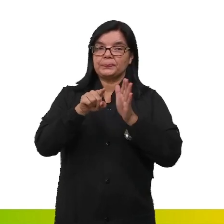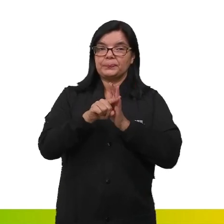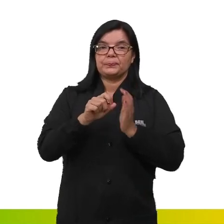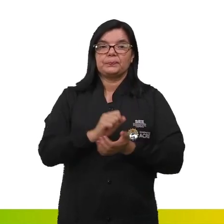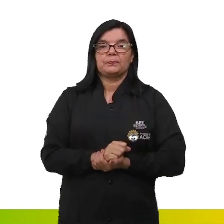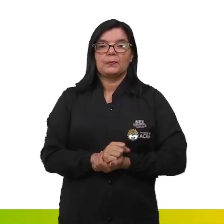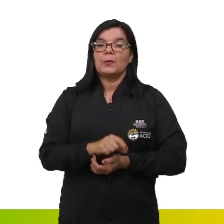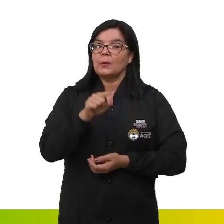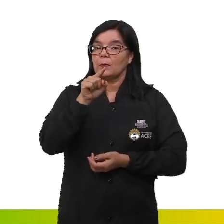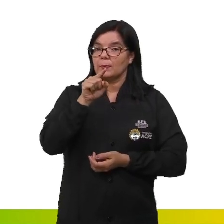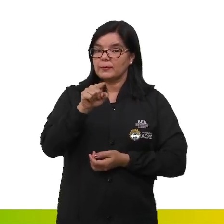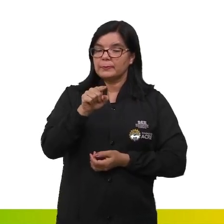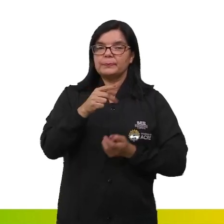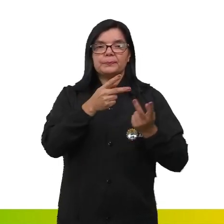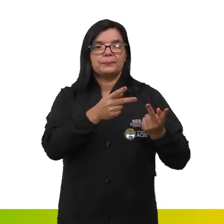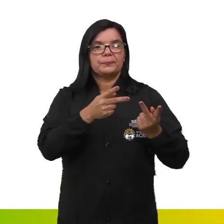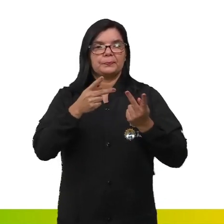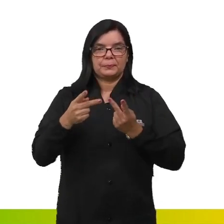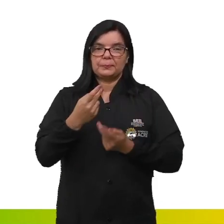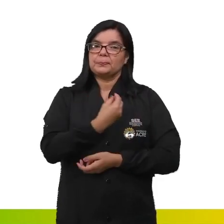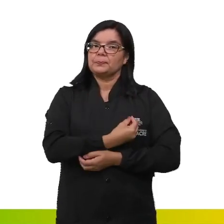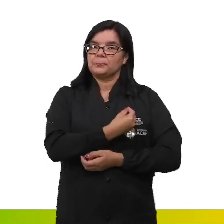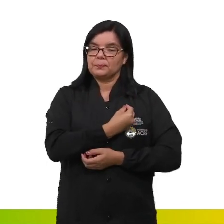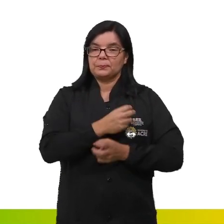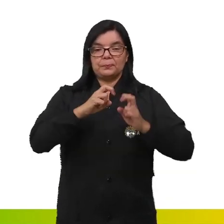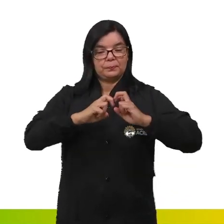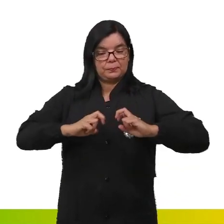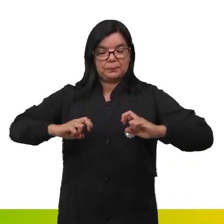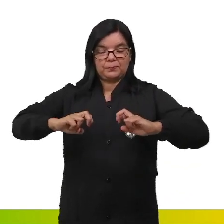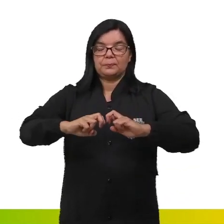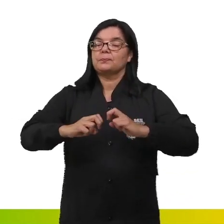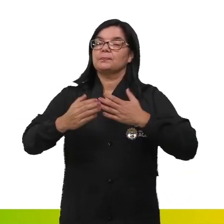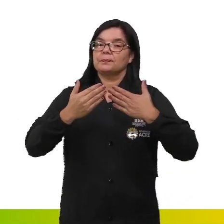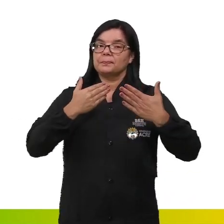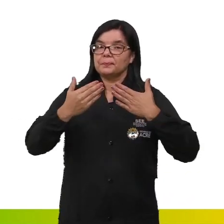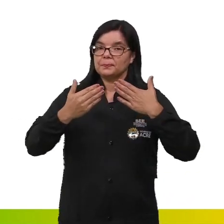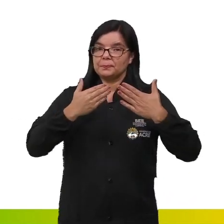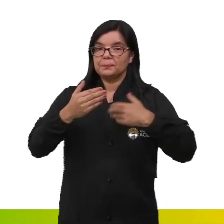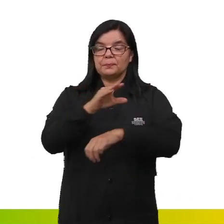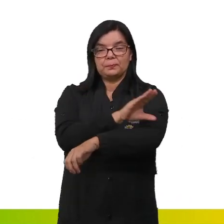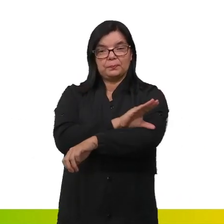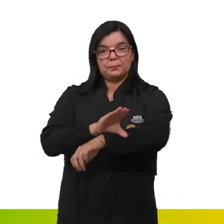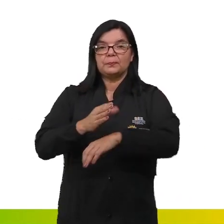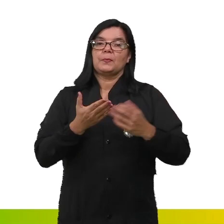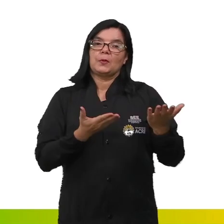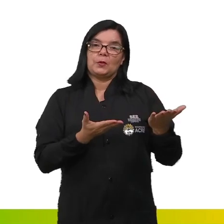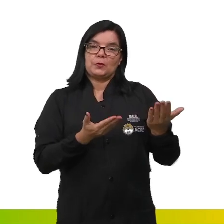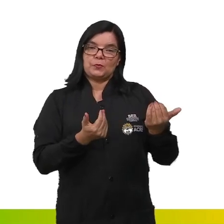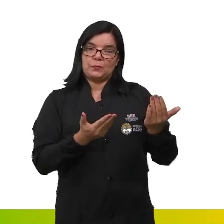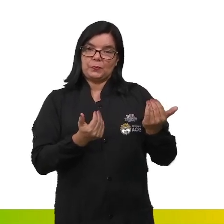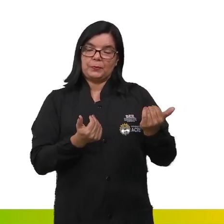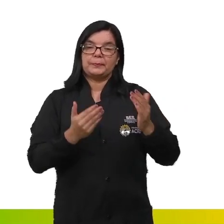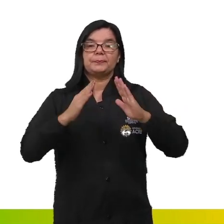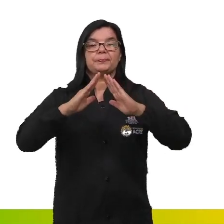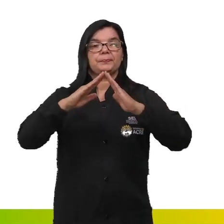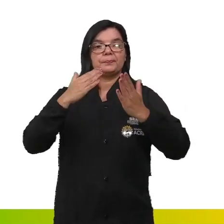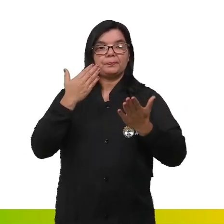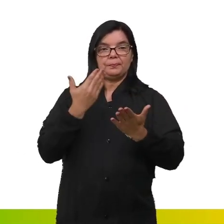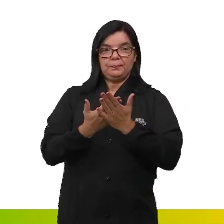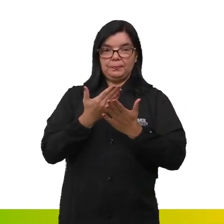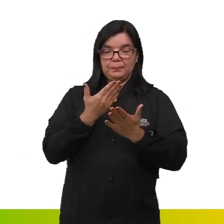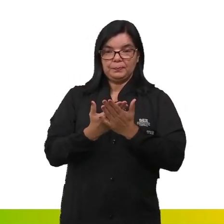questão. Você foi convidado a participar de uma roda de conversa sobre cultura jovem